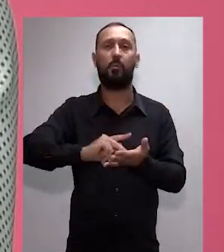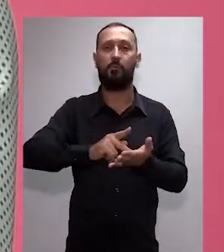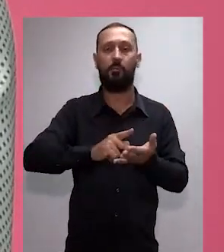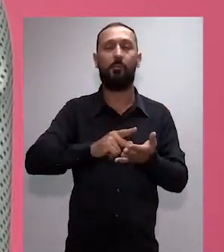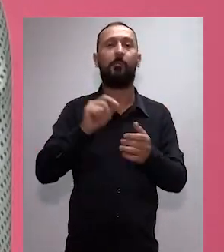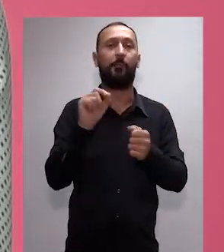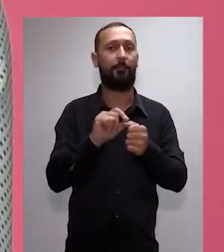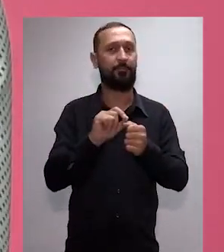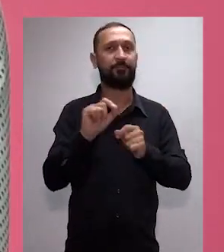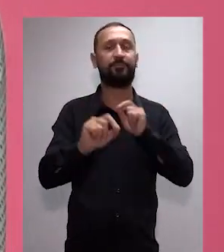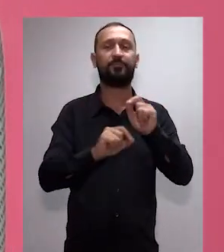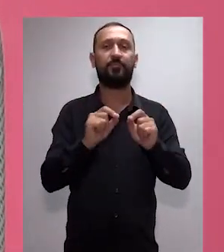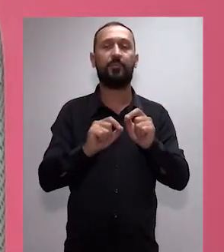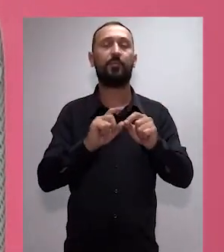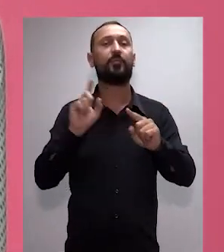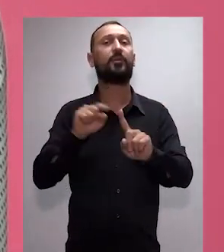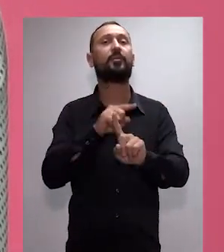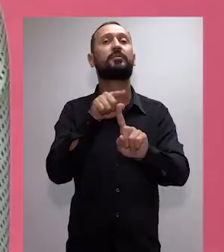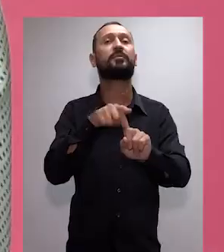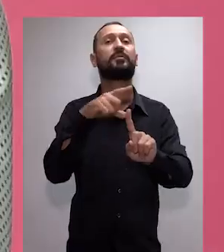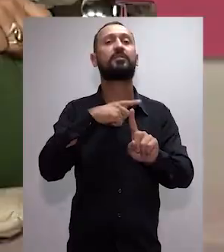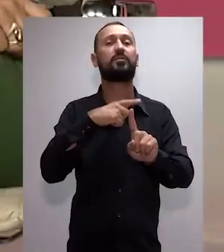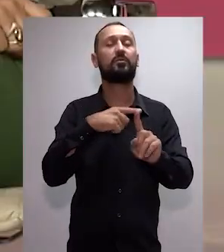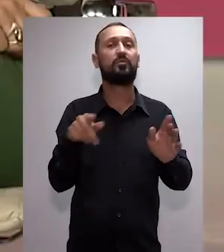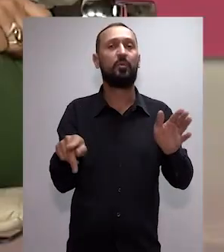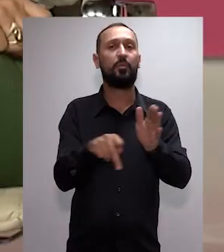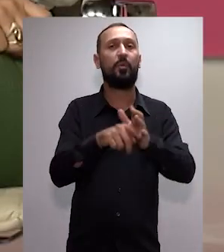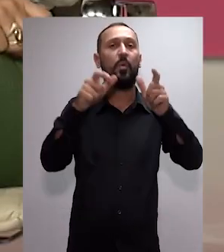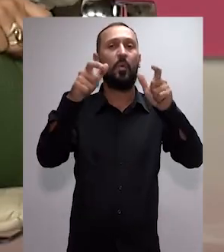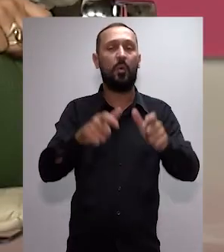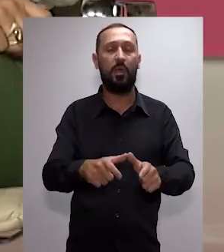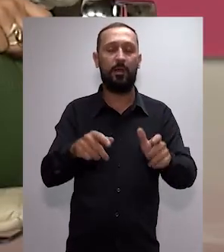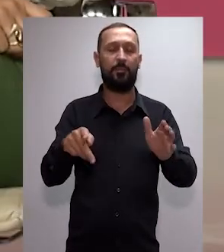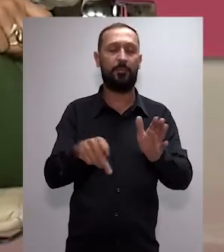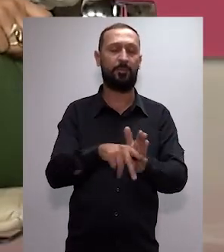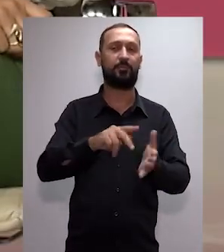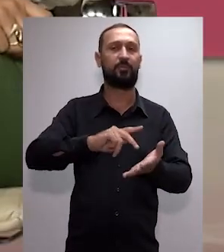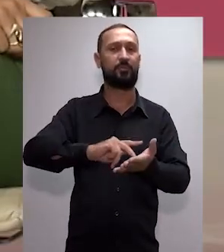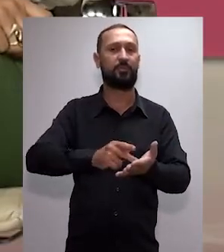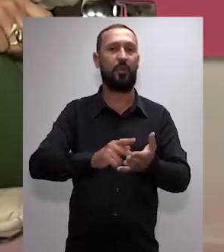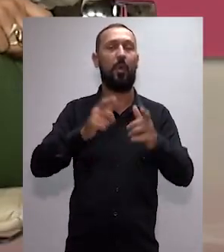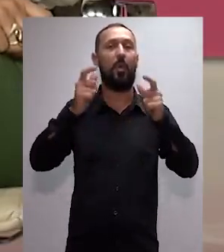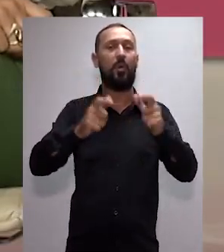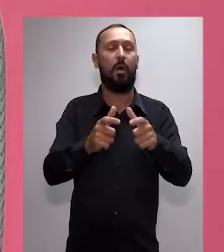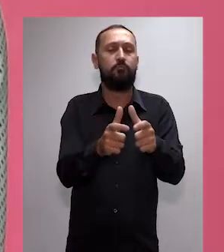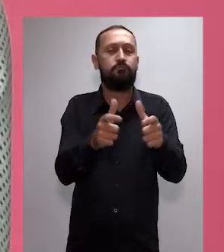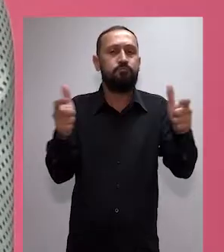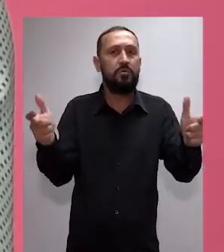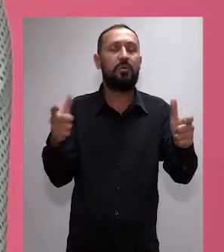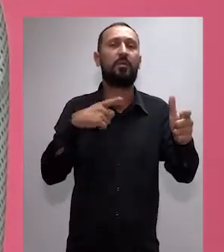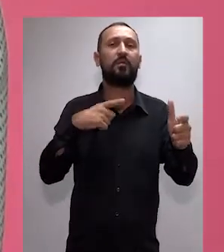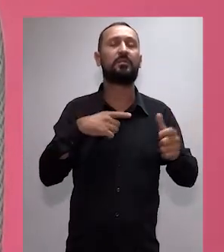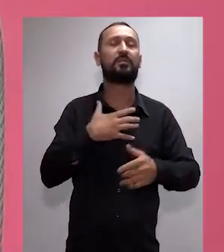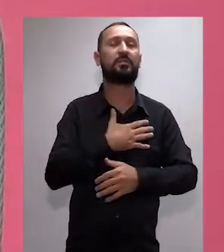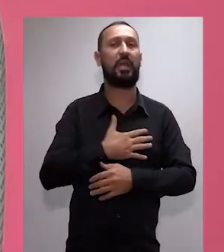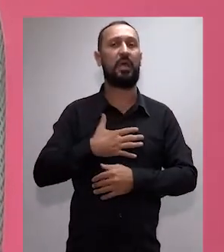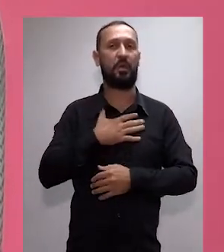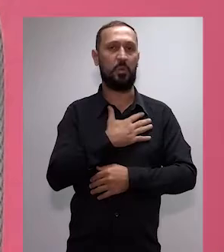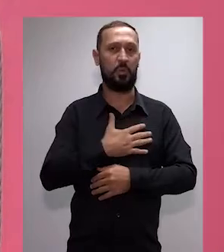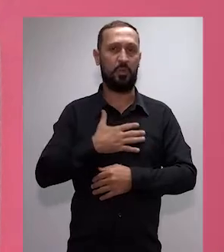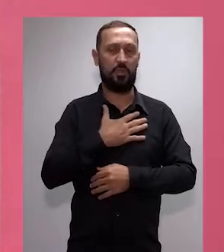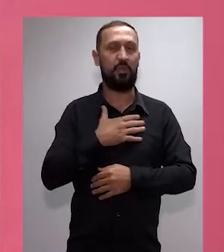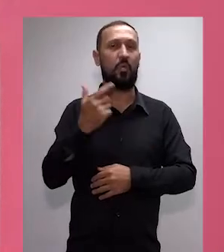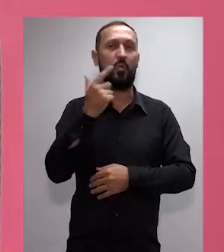sindicato para realizar esse objetivo de ter o nosso centro de baliza do sindicato, um espaço amplo, um espaço confortável,